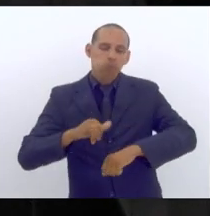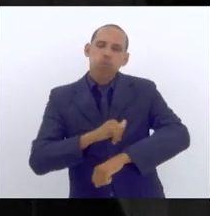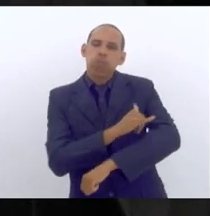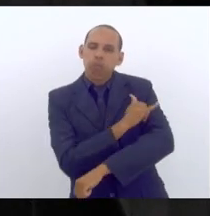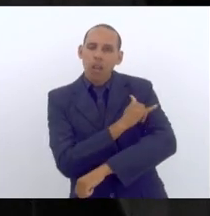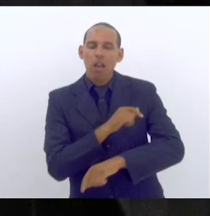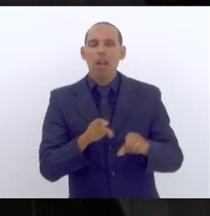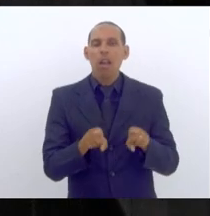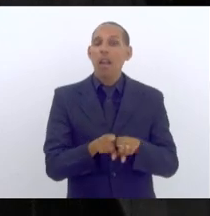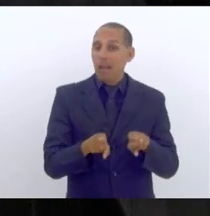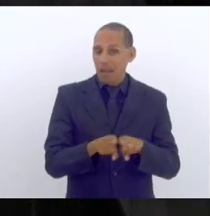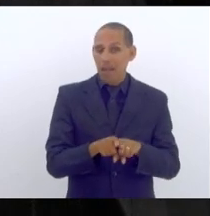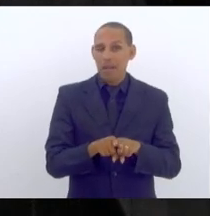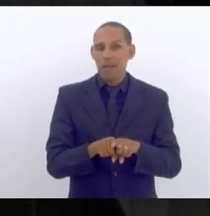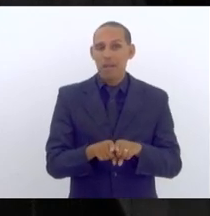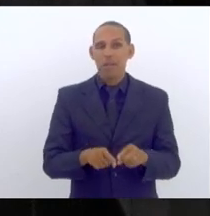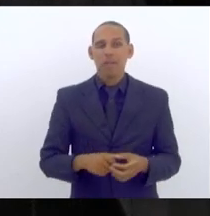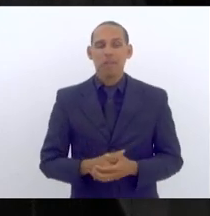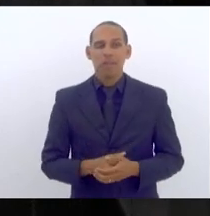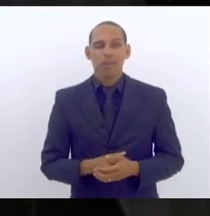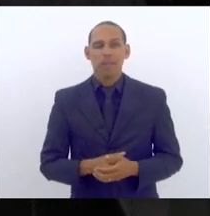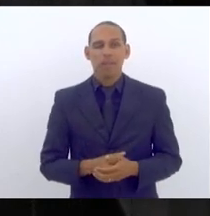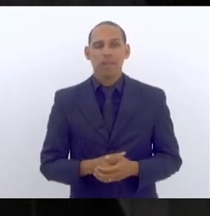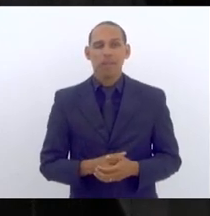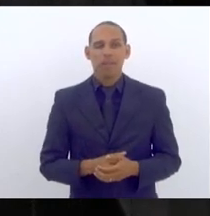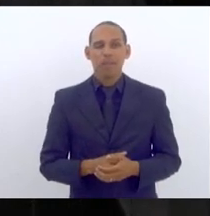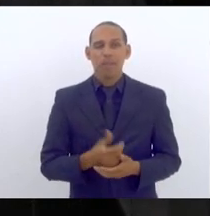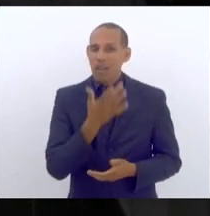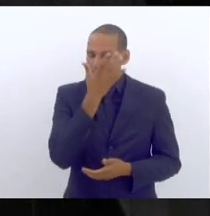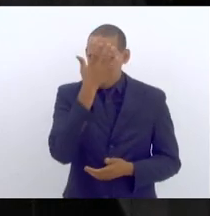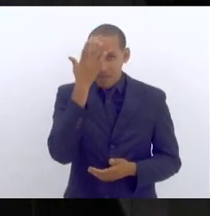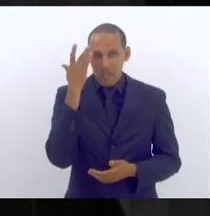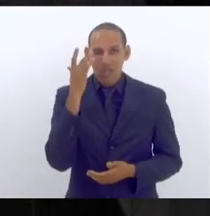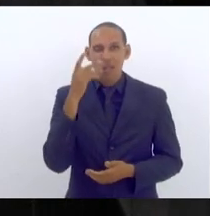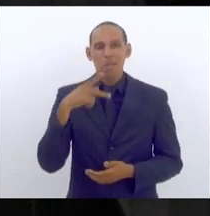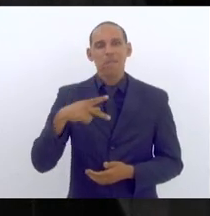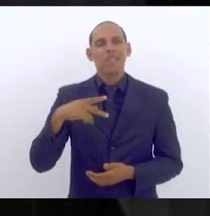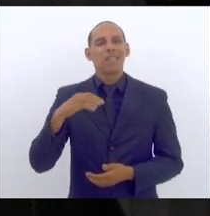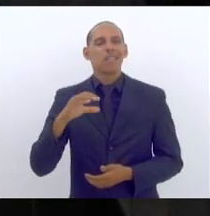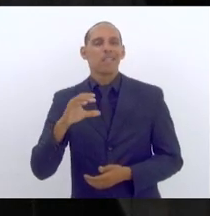pessoas que tenho pcd